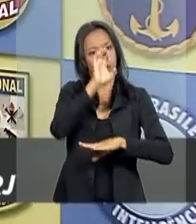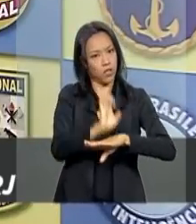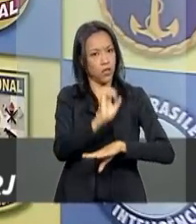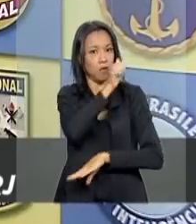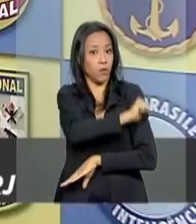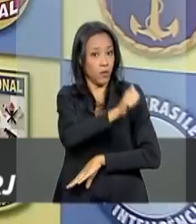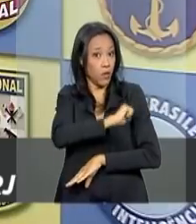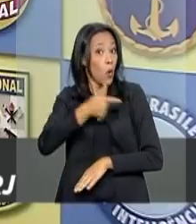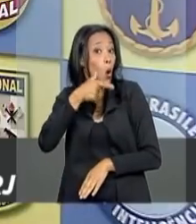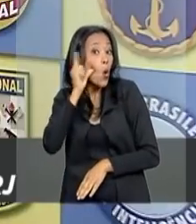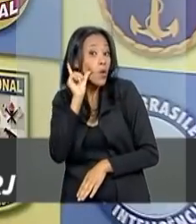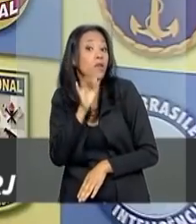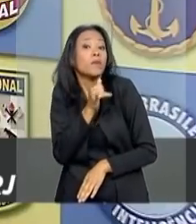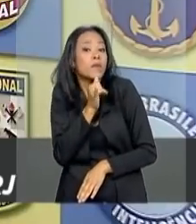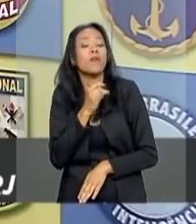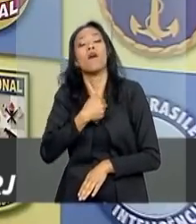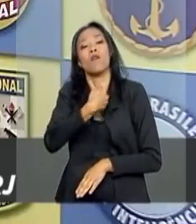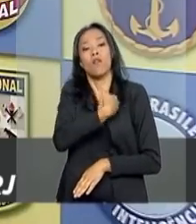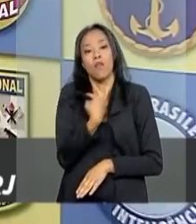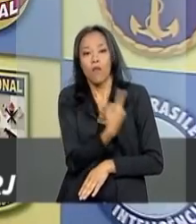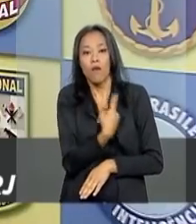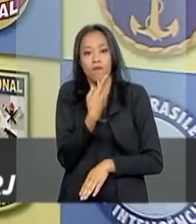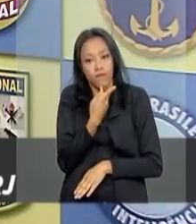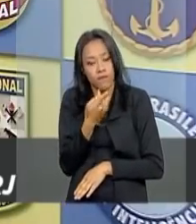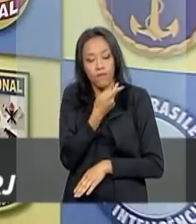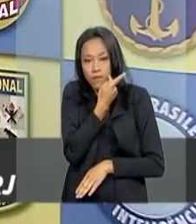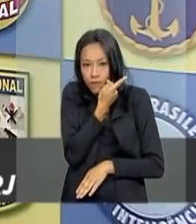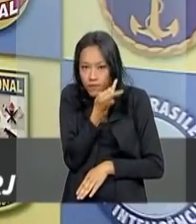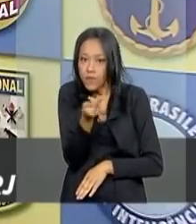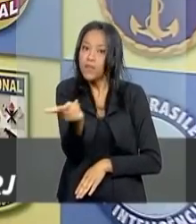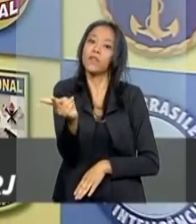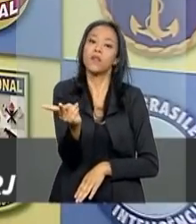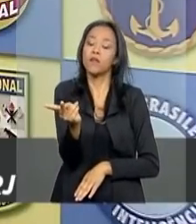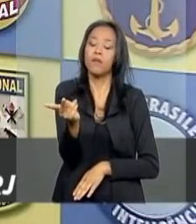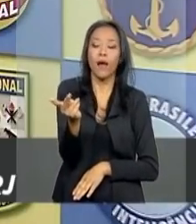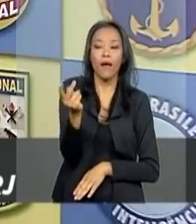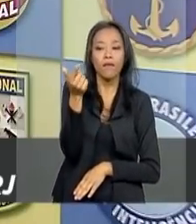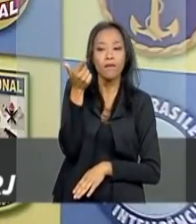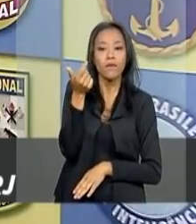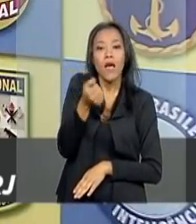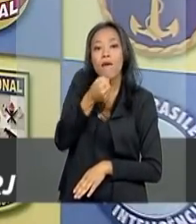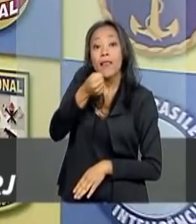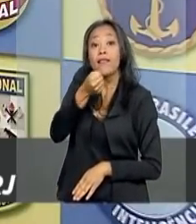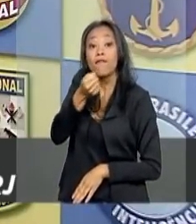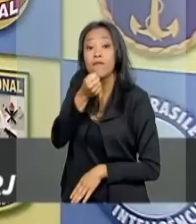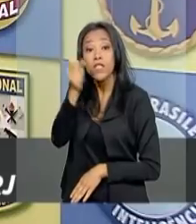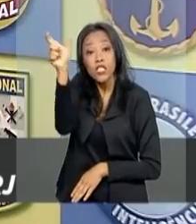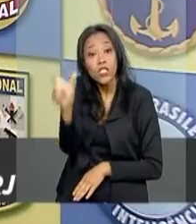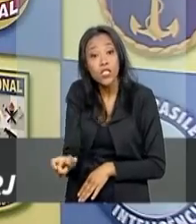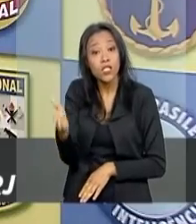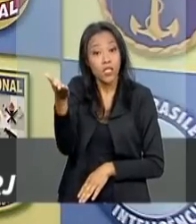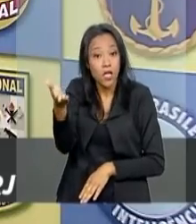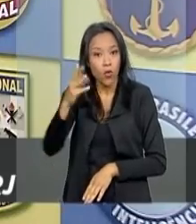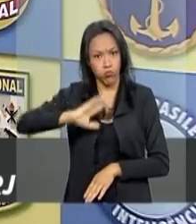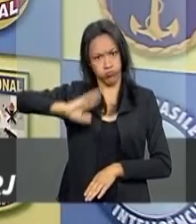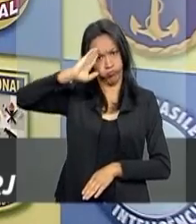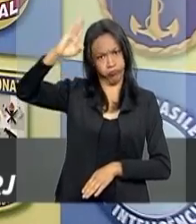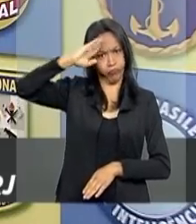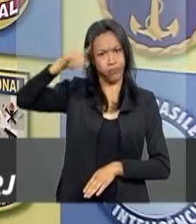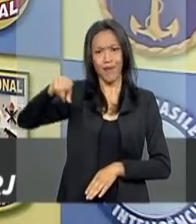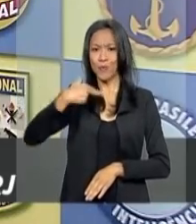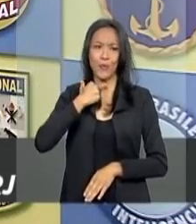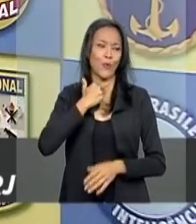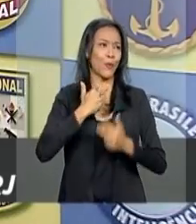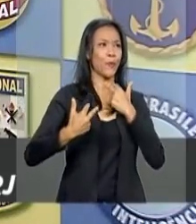por exemplo a gente visitou o comando militar do leste para tentar uma entrevista com o general braga neto mas ele estava com a agenda cheia não